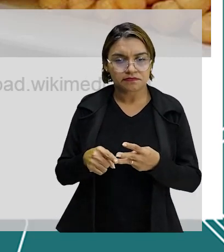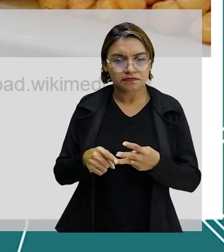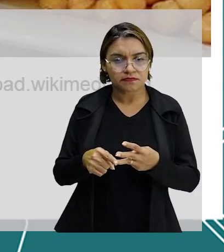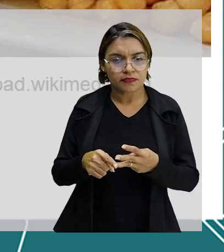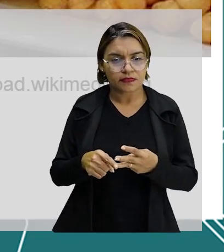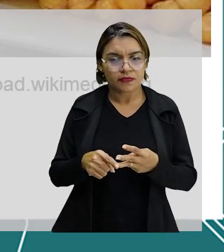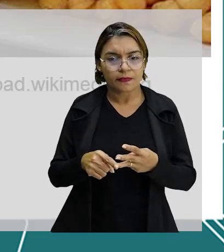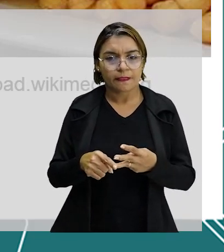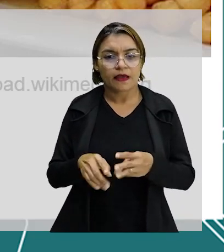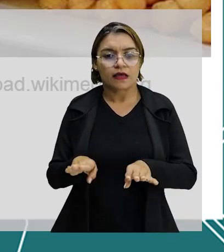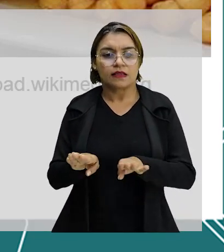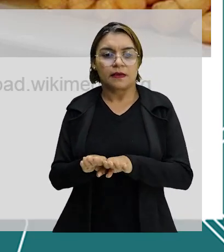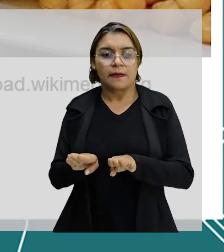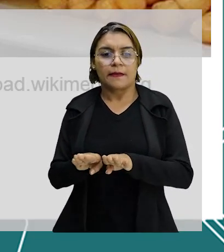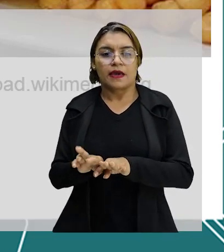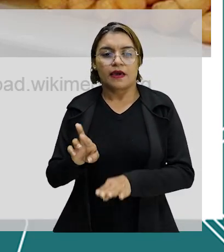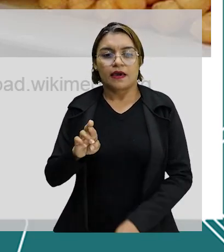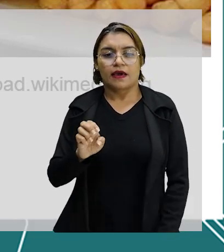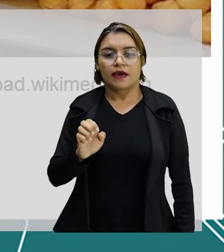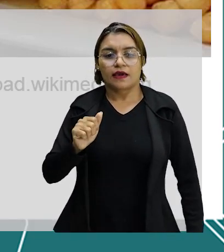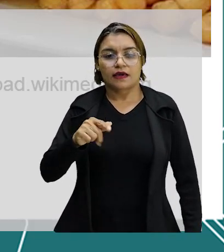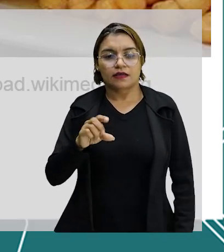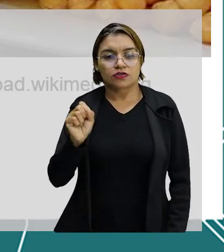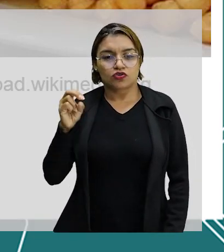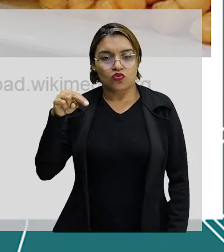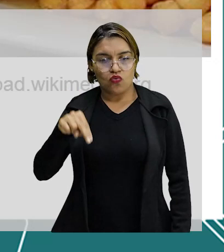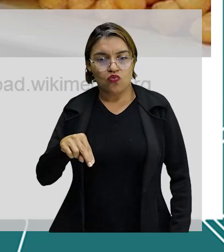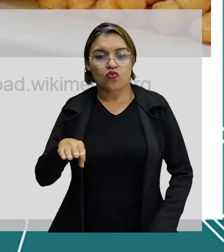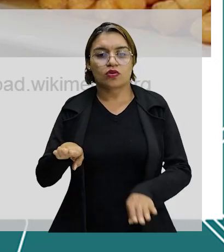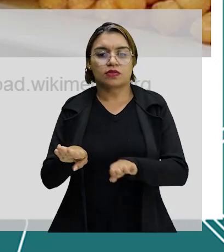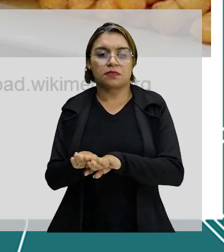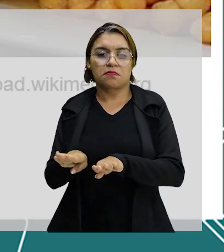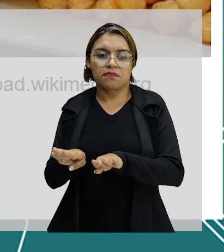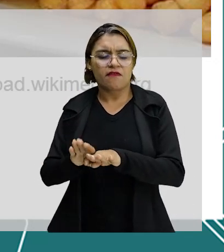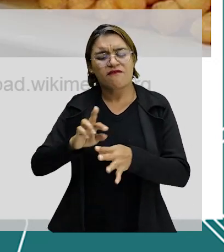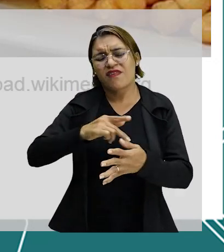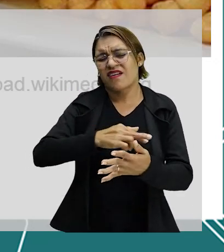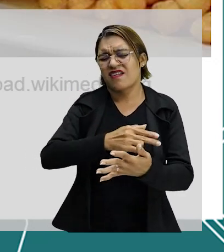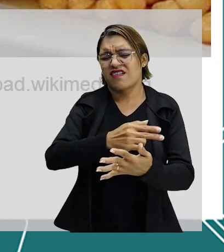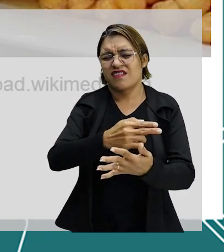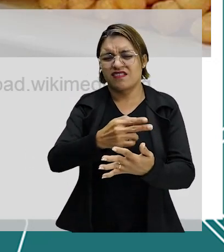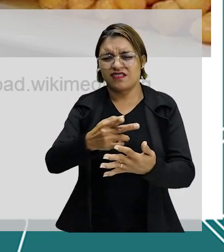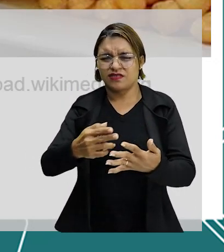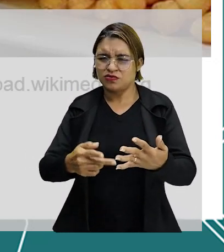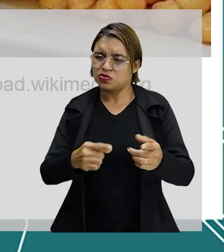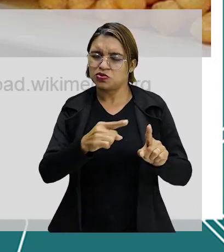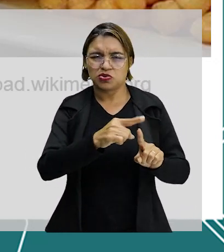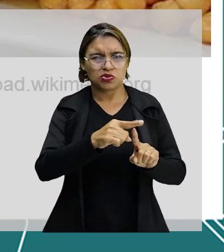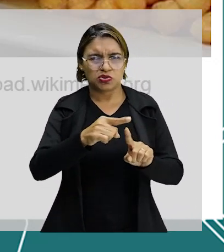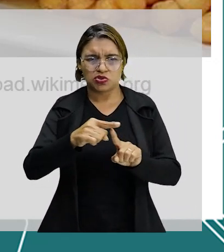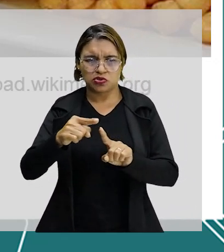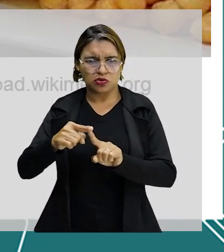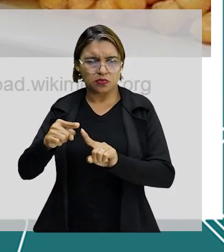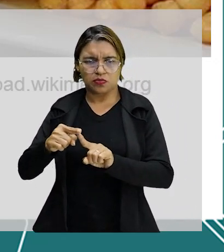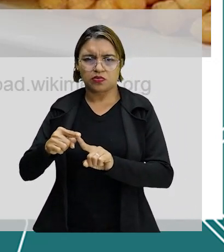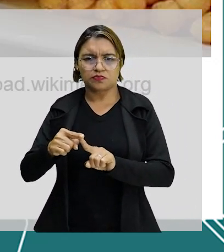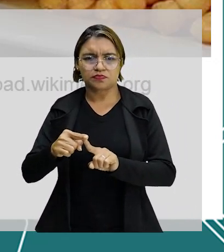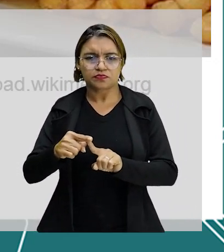requesón de Miraflores de la Sierra, os fresas de Aranjuez, os melones